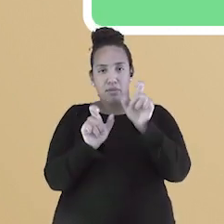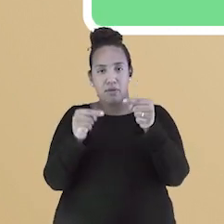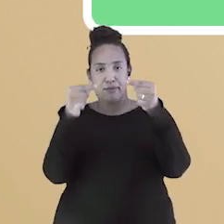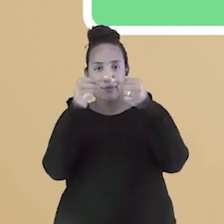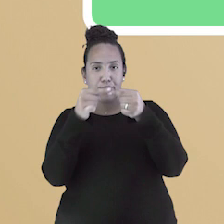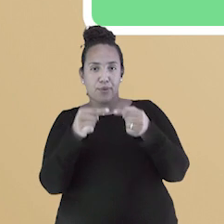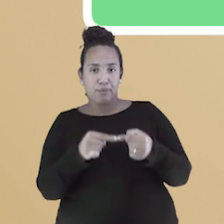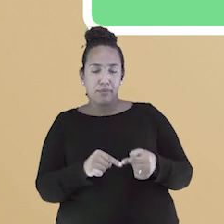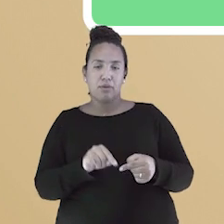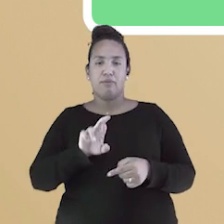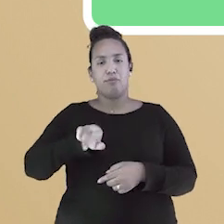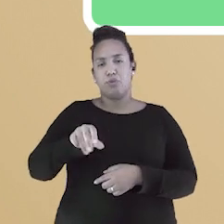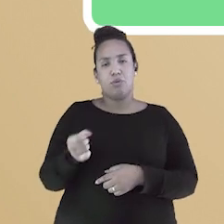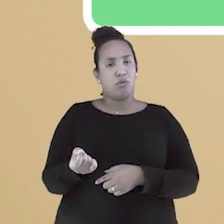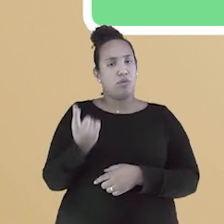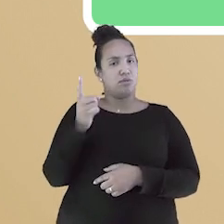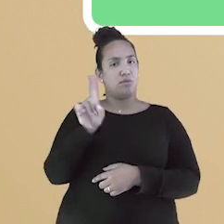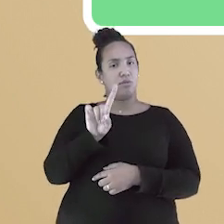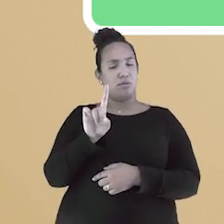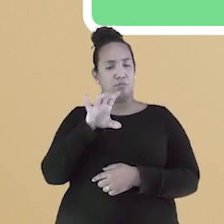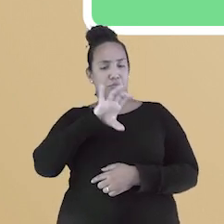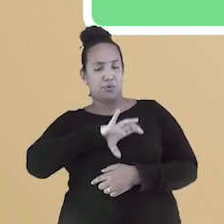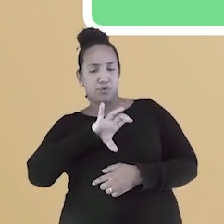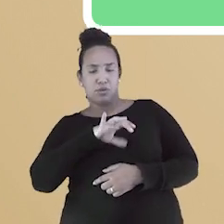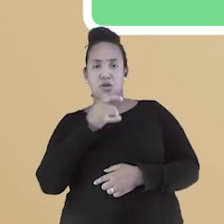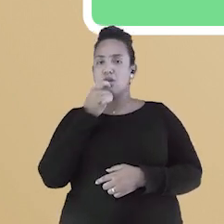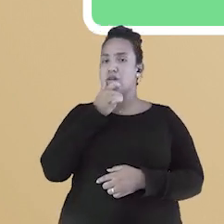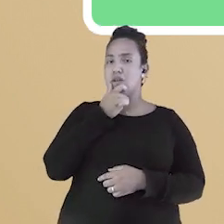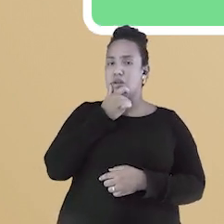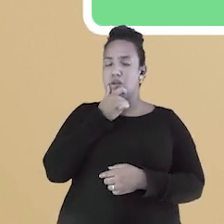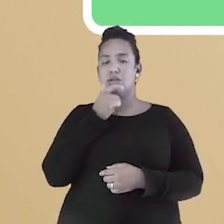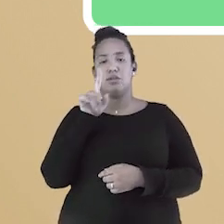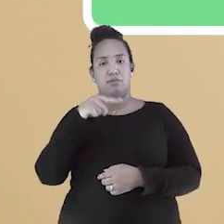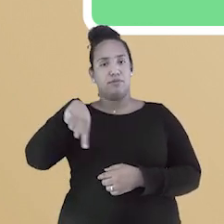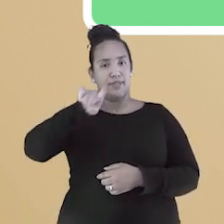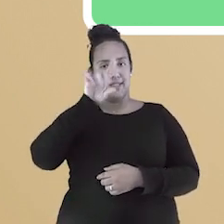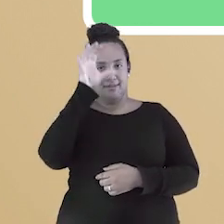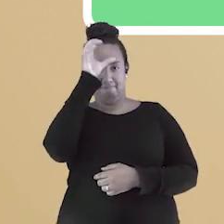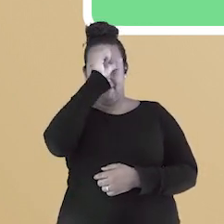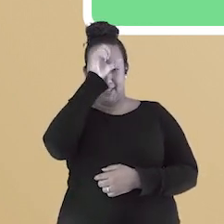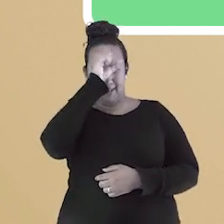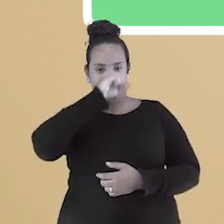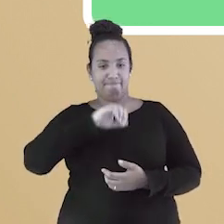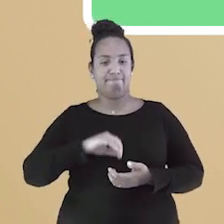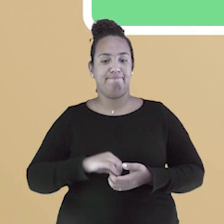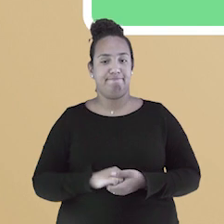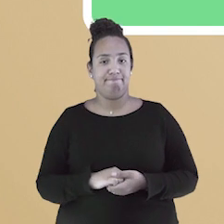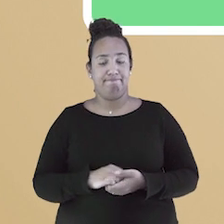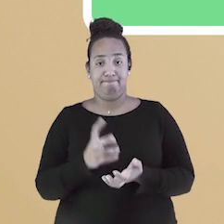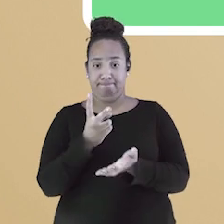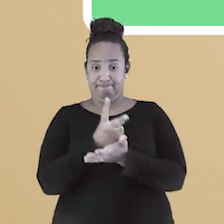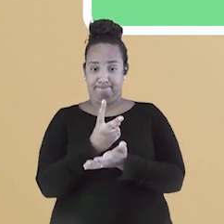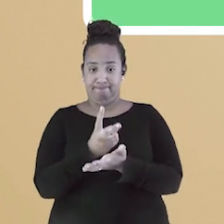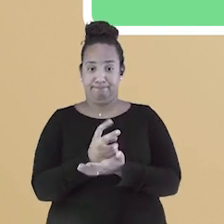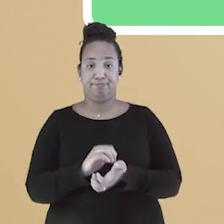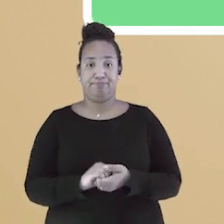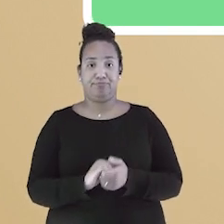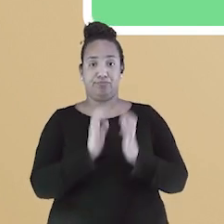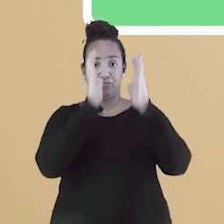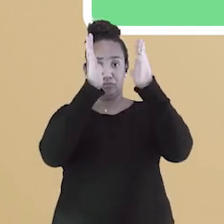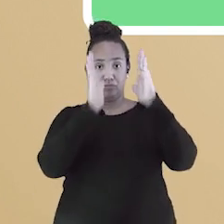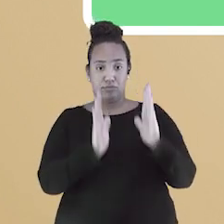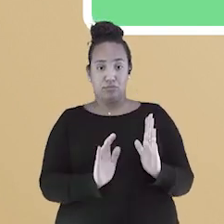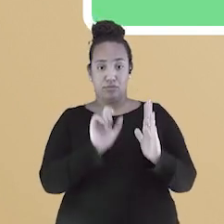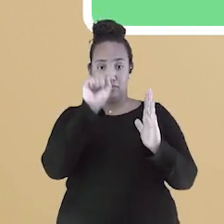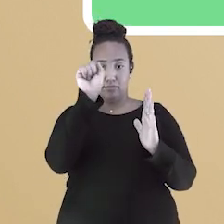fazer esse mix de inglês e português. Continuando. Estas palavras, as da blue column, sempre